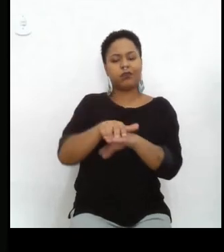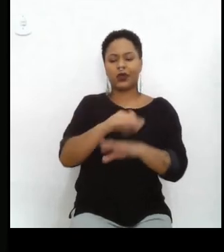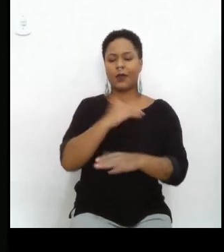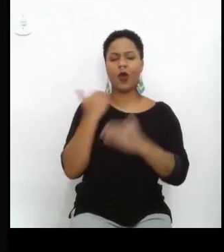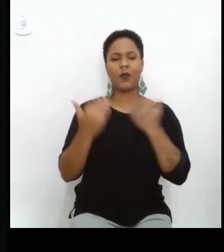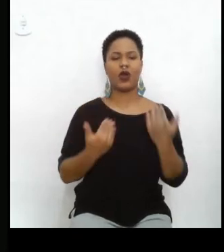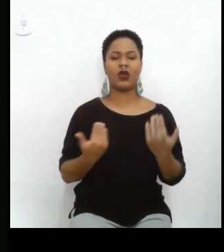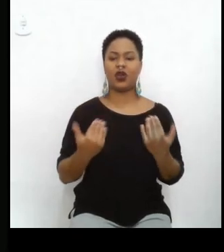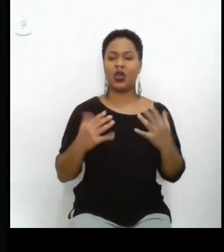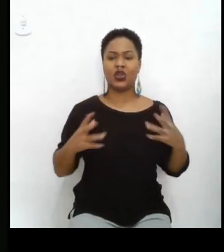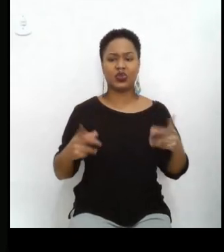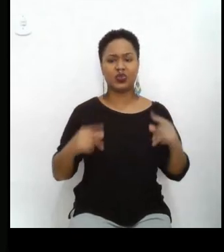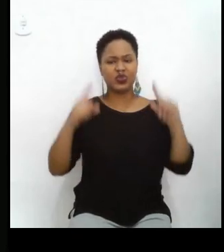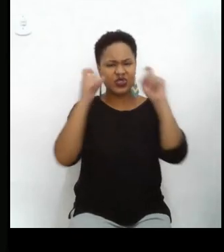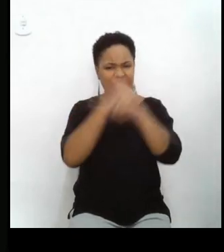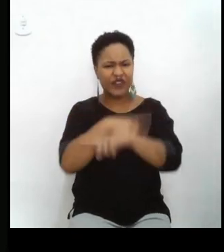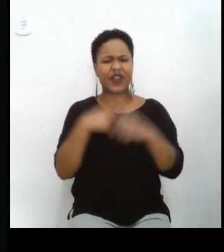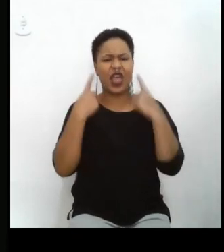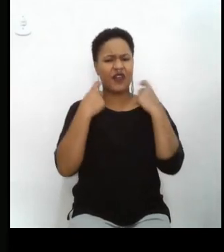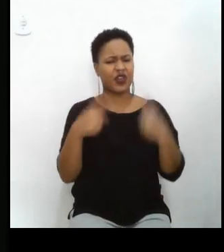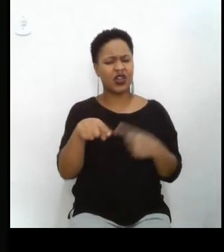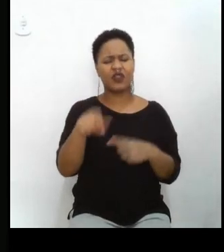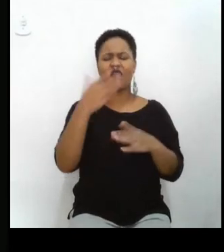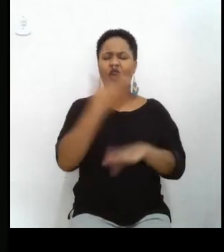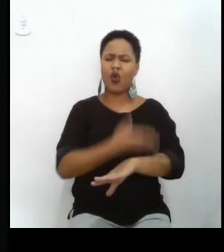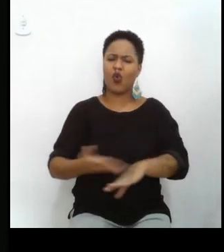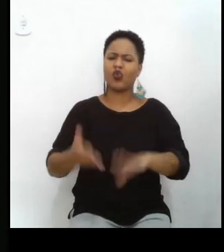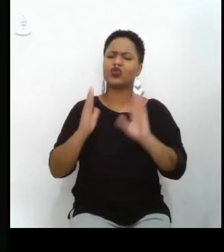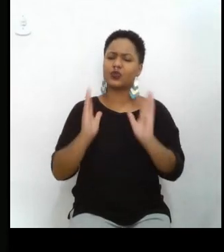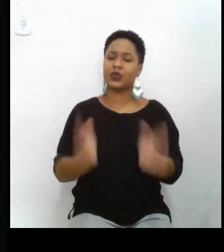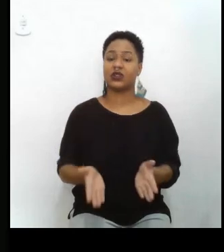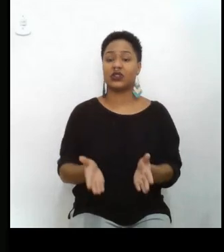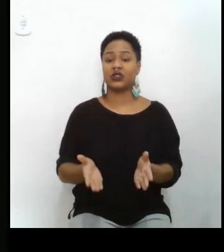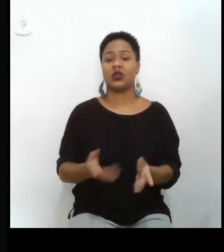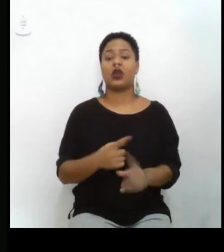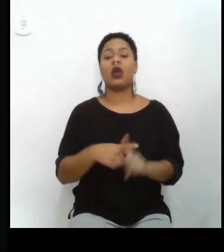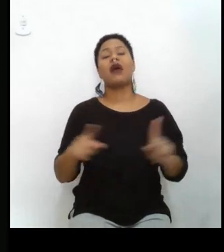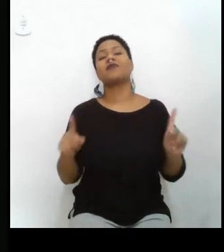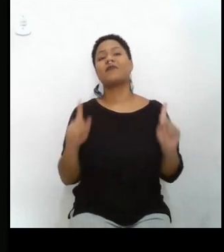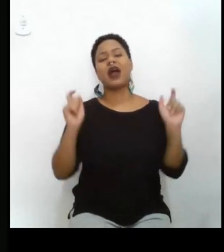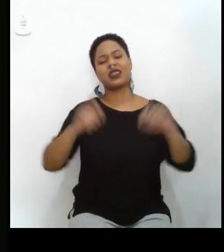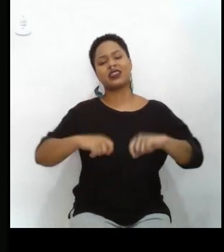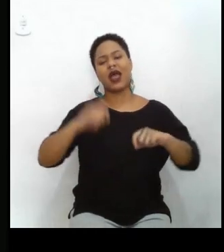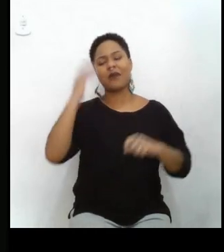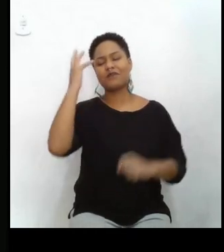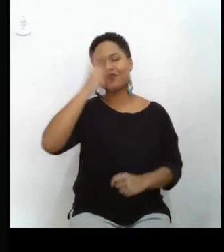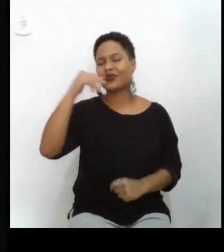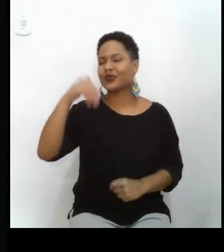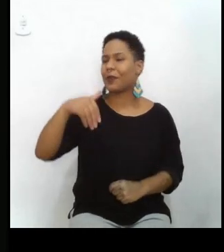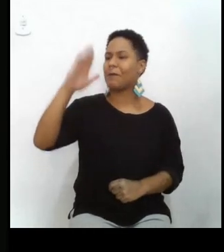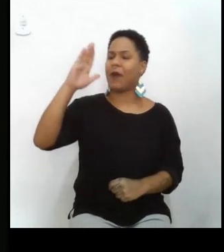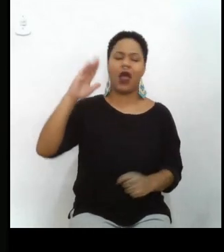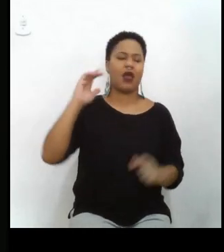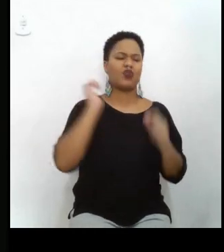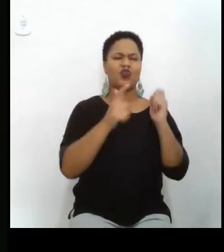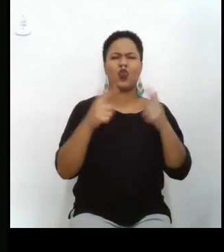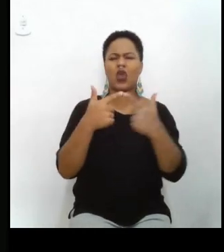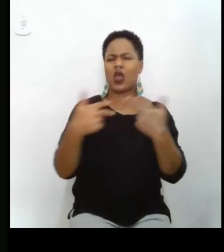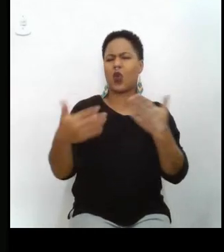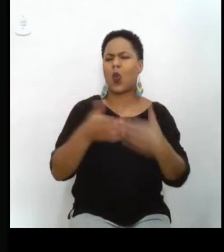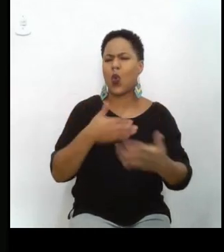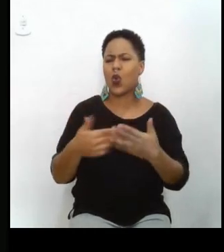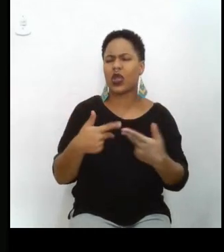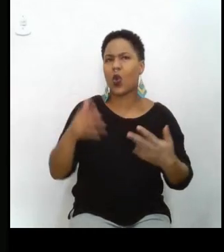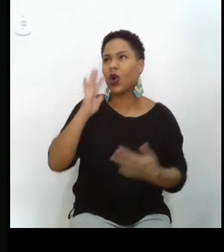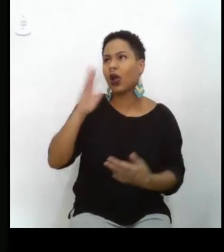violento do que você já tá acostumada porém pode ser mais belo e Poderoso do que tudo que você jamais imaginou